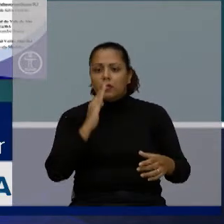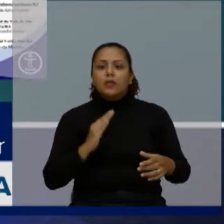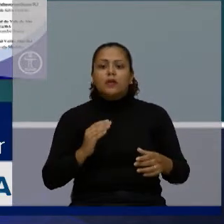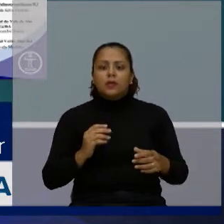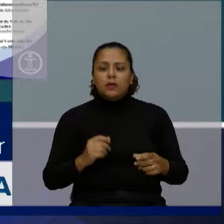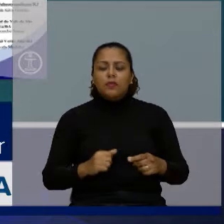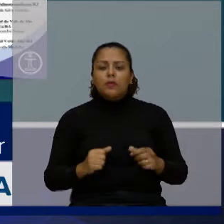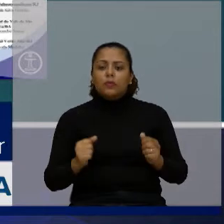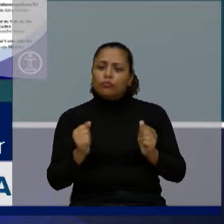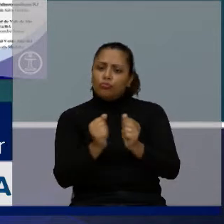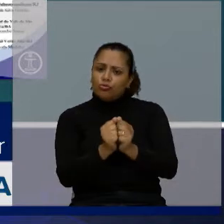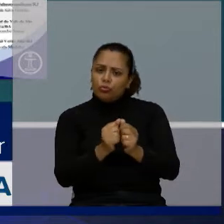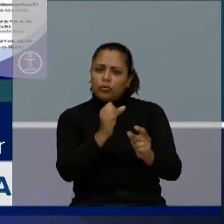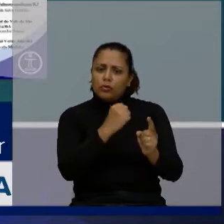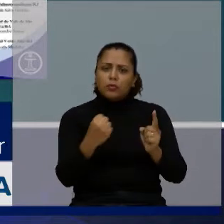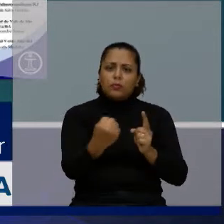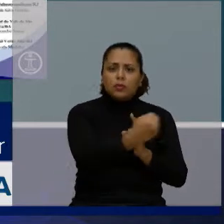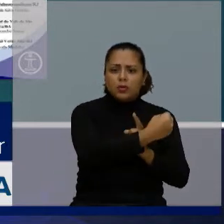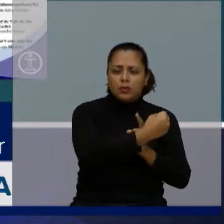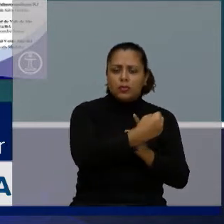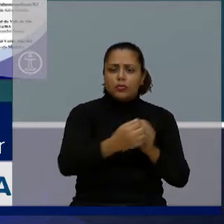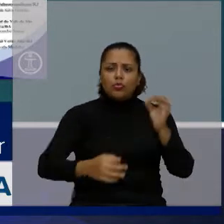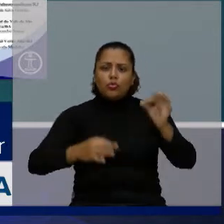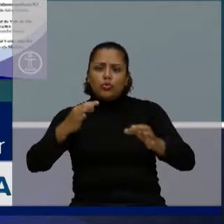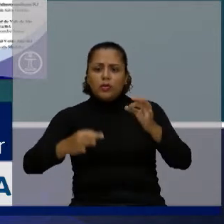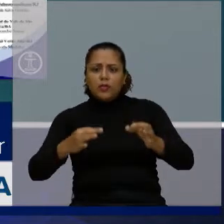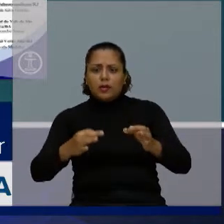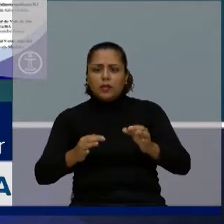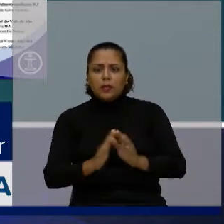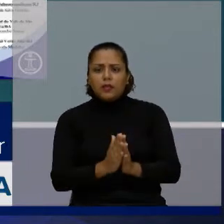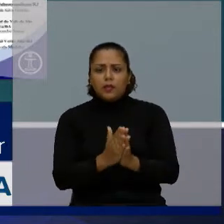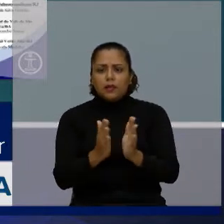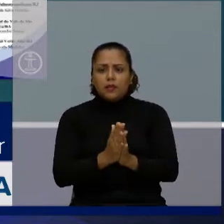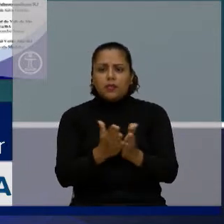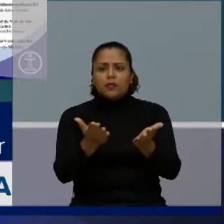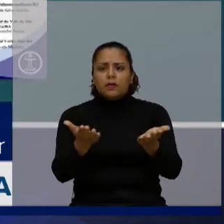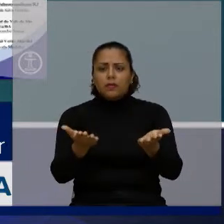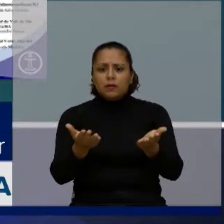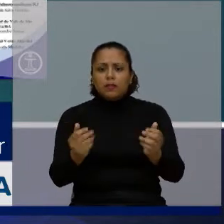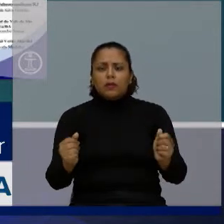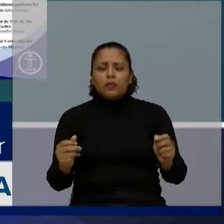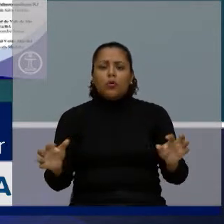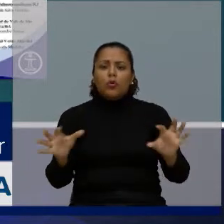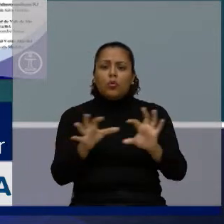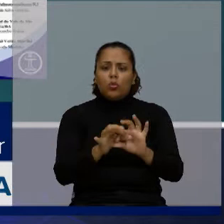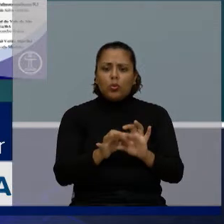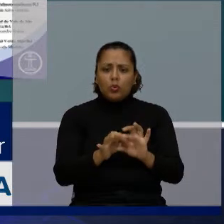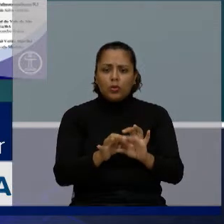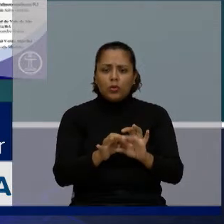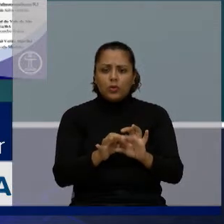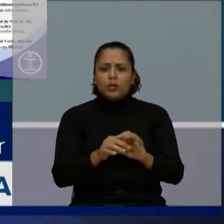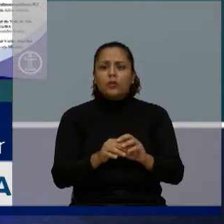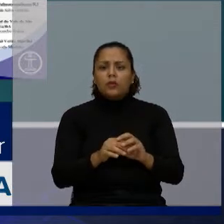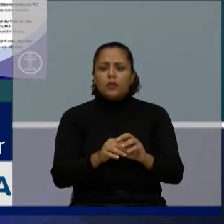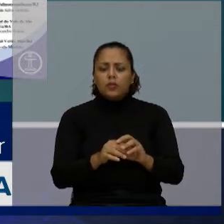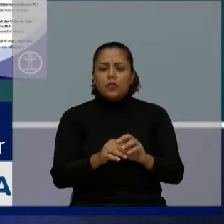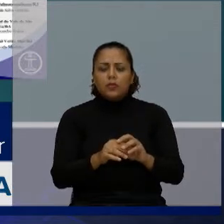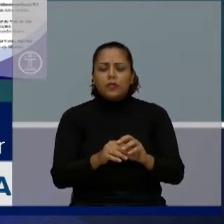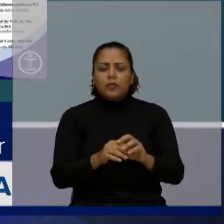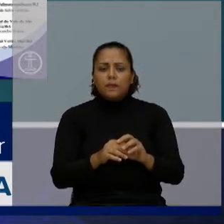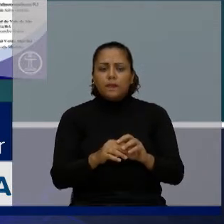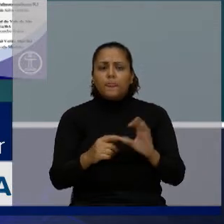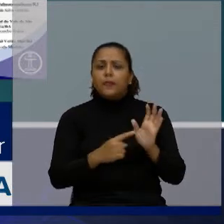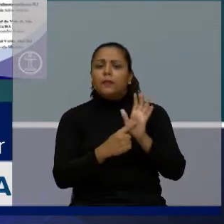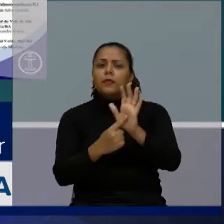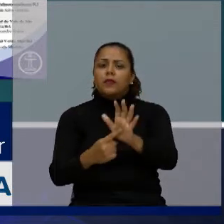Associação Nacional de Juristas Evangélicos, unidos em afeto patriótico, expomos nossa profunda